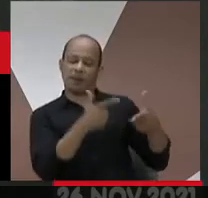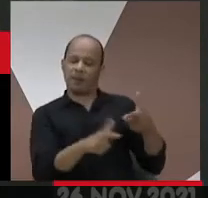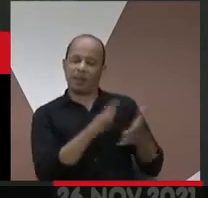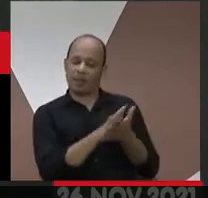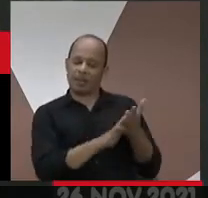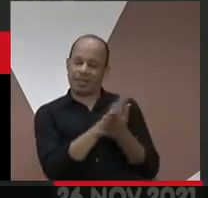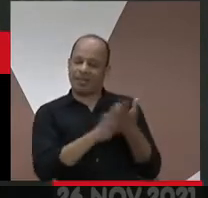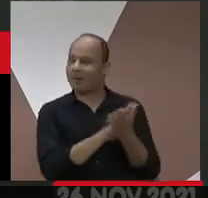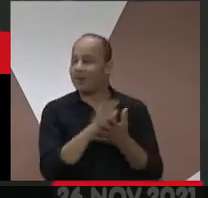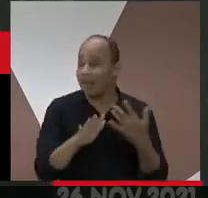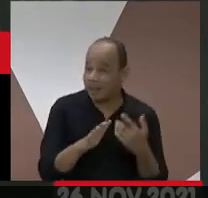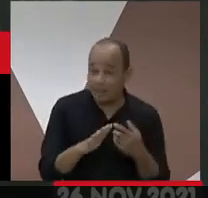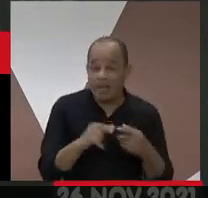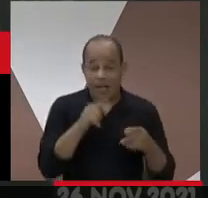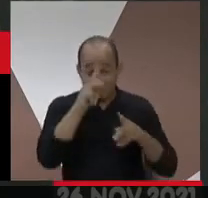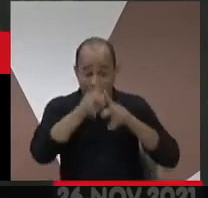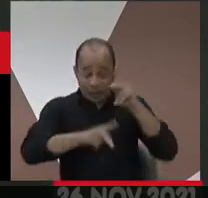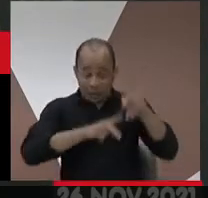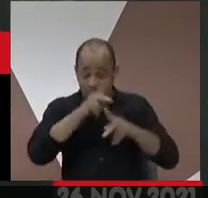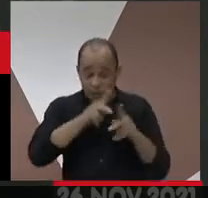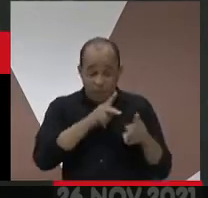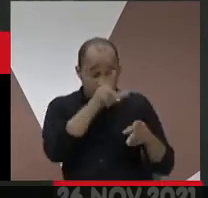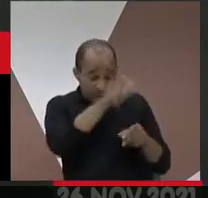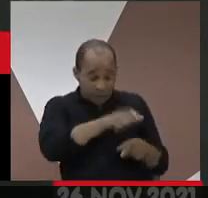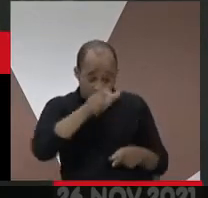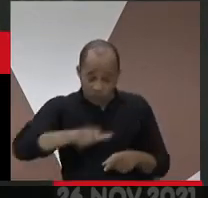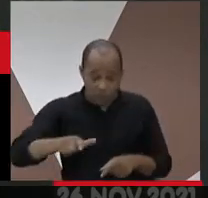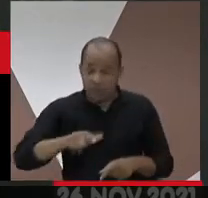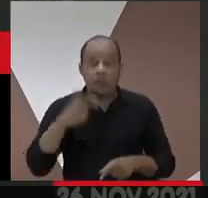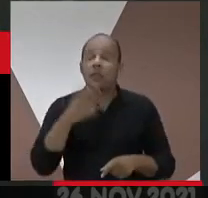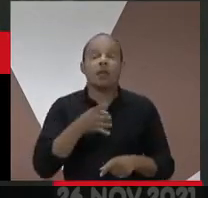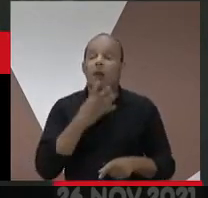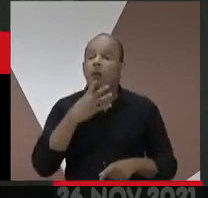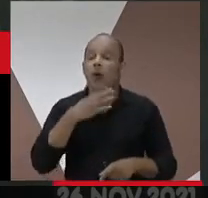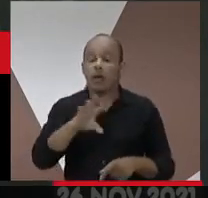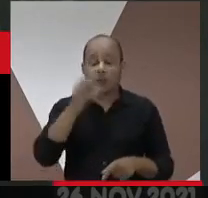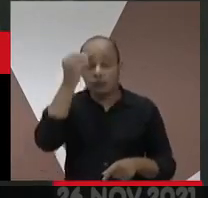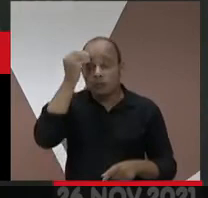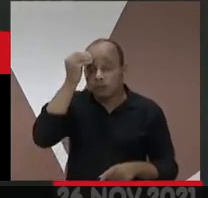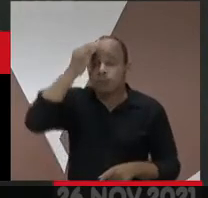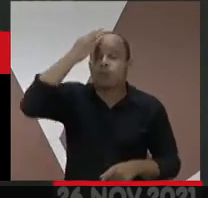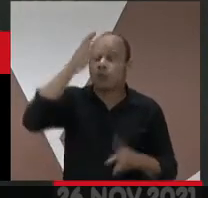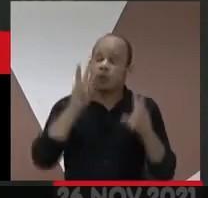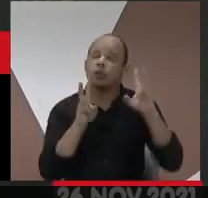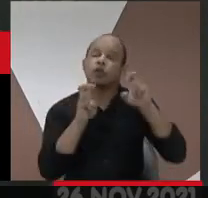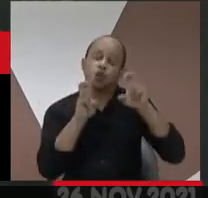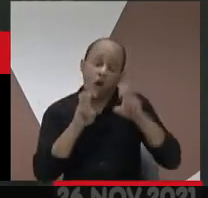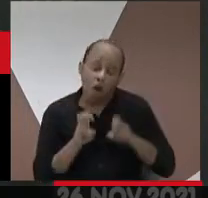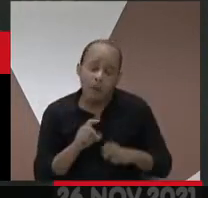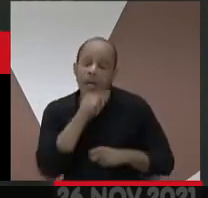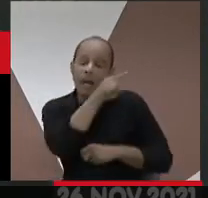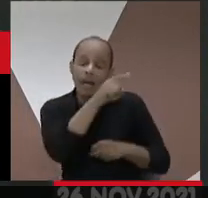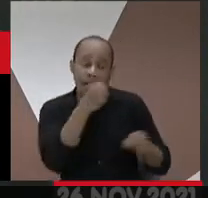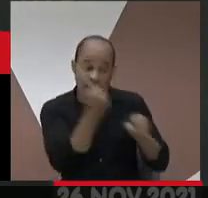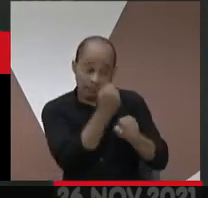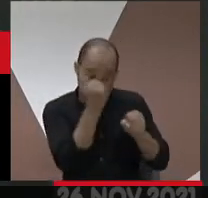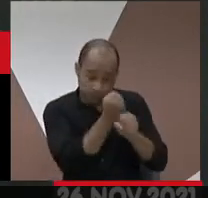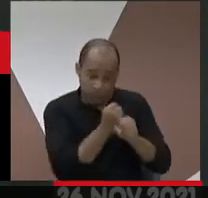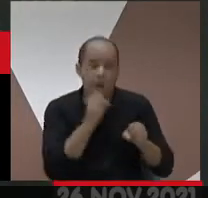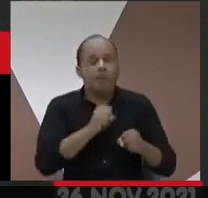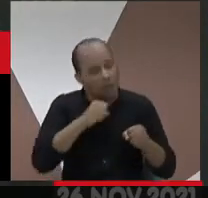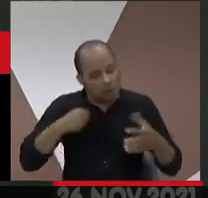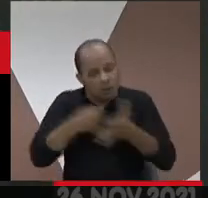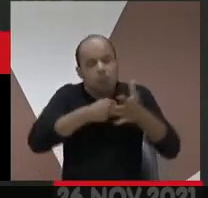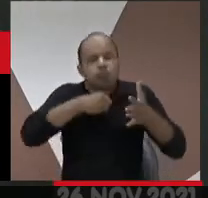sem a competência e sem o respaldo técnico-científico para arguir sobre os impactos do Rodoanel em Santa Luzia.